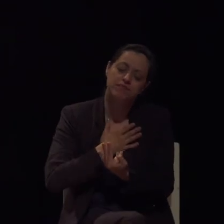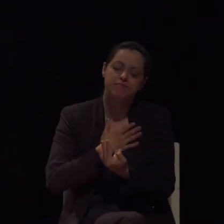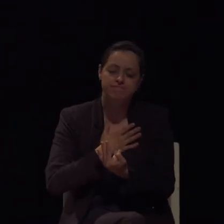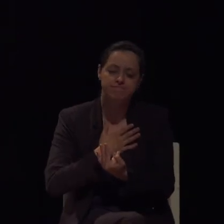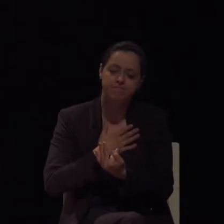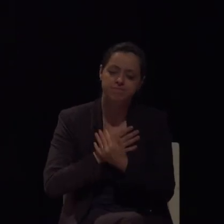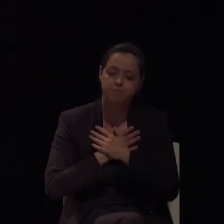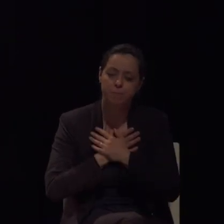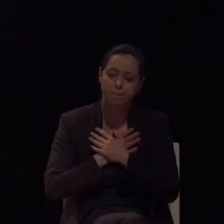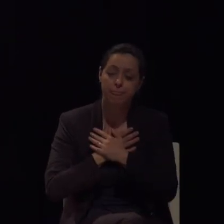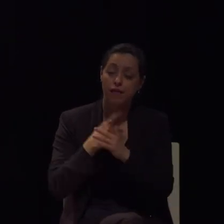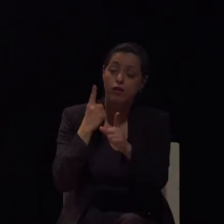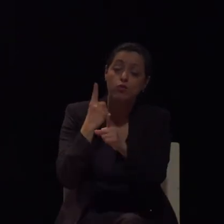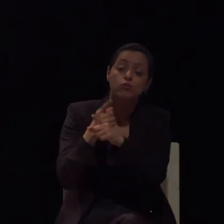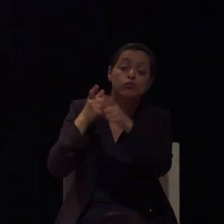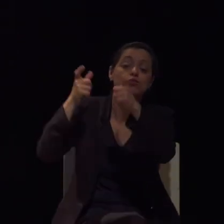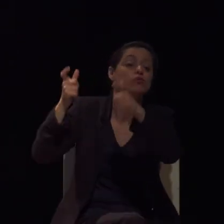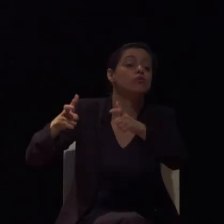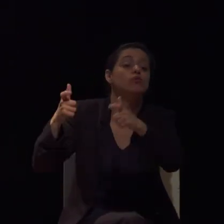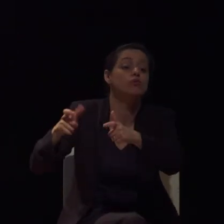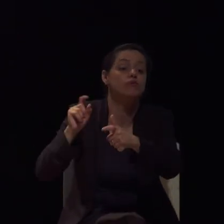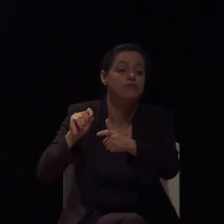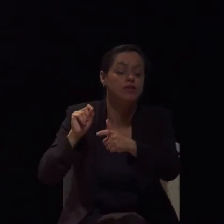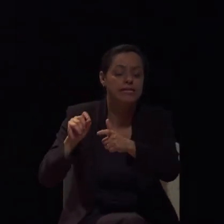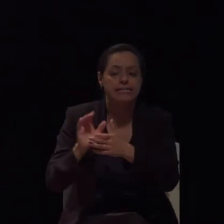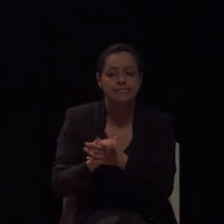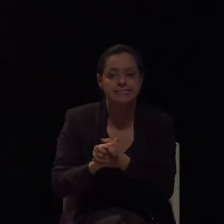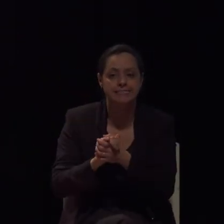embu como foco de